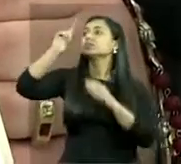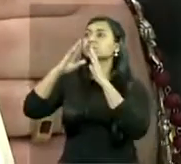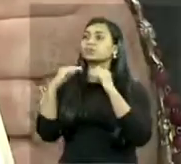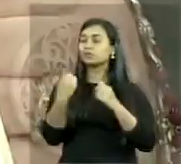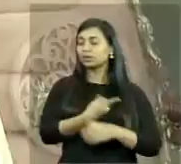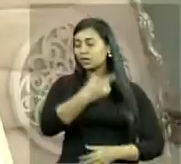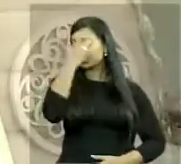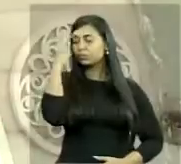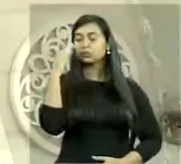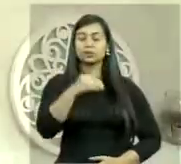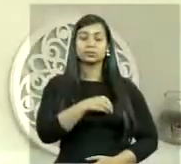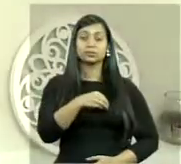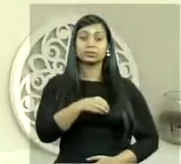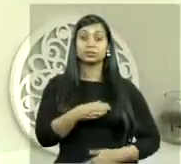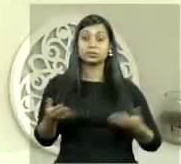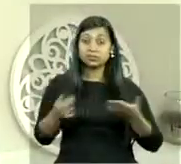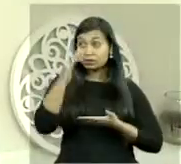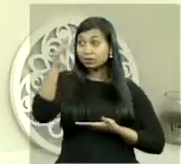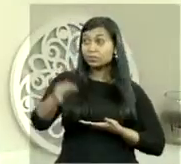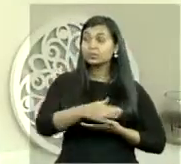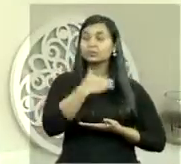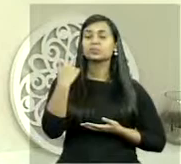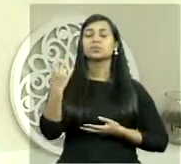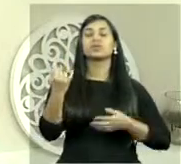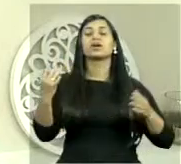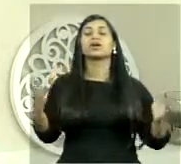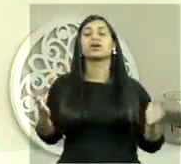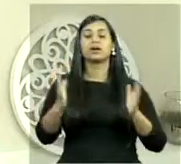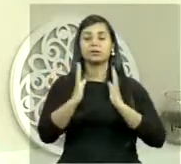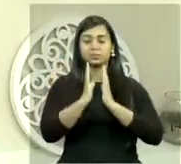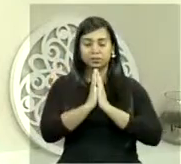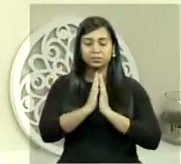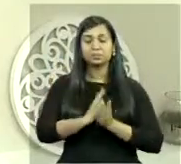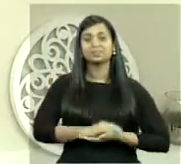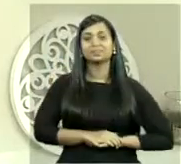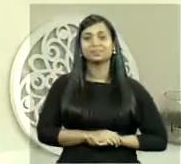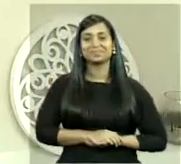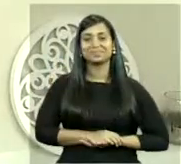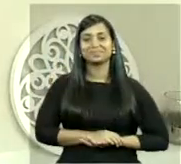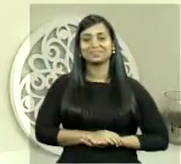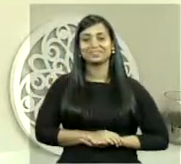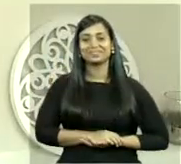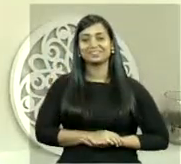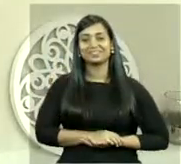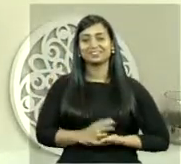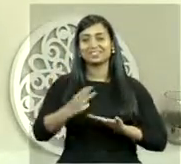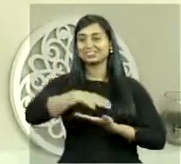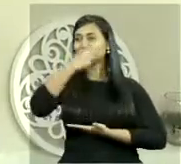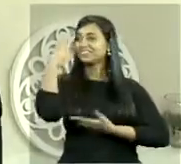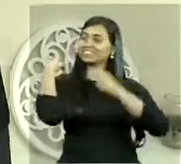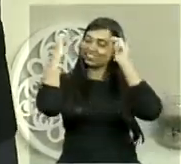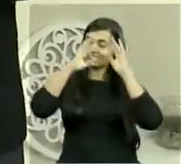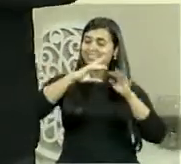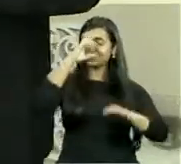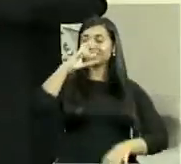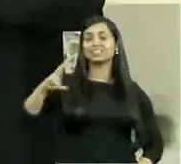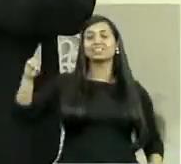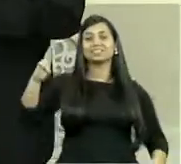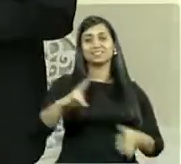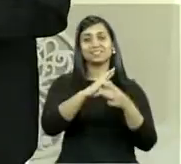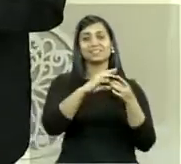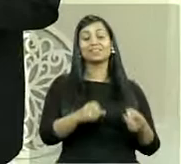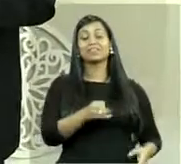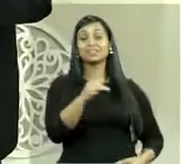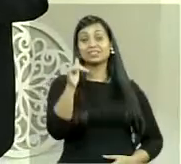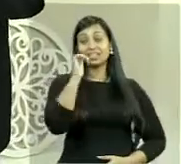de Deus, rogai por nós, pecadores, agora e na hora de nossa morte. Amém. Ave Maria, cheia de graça,